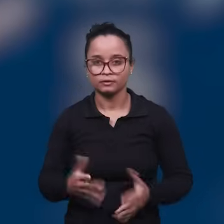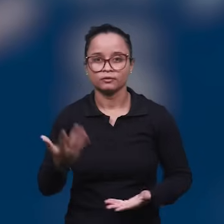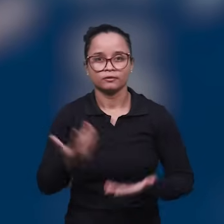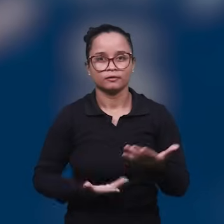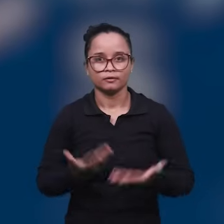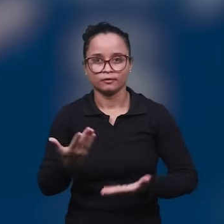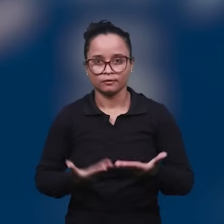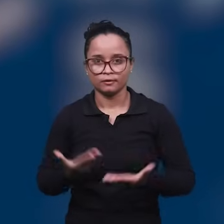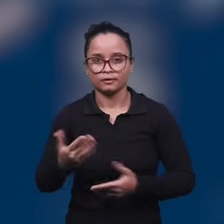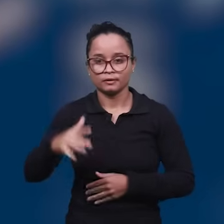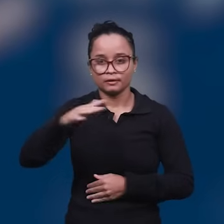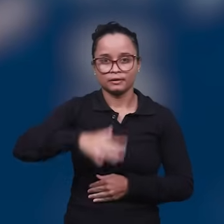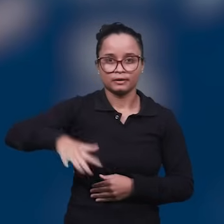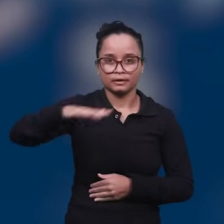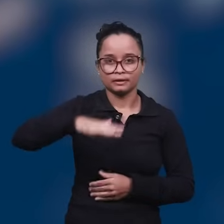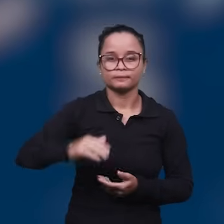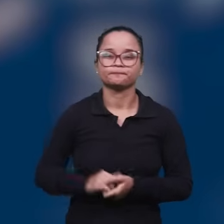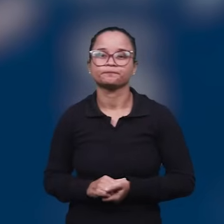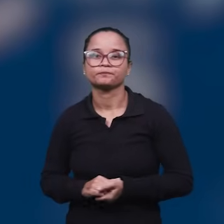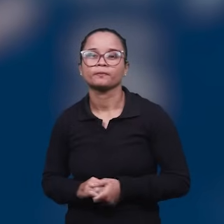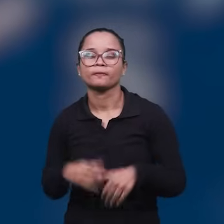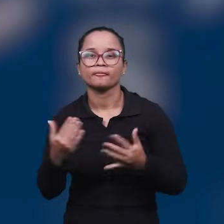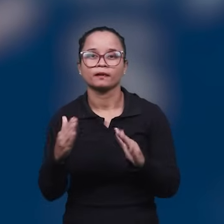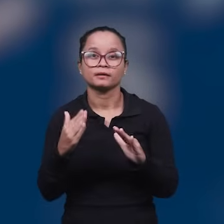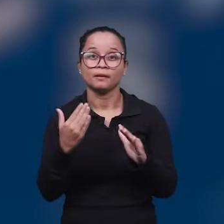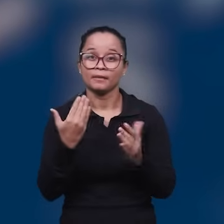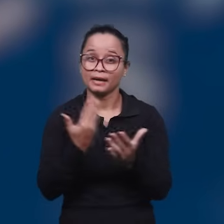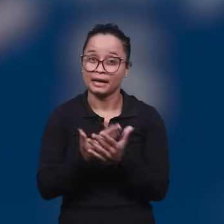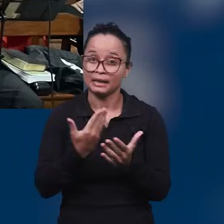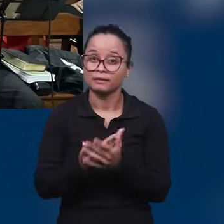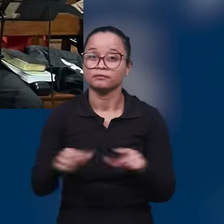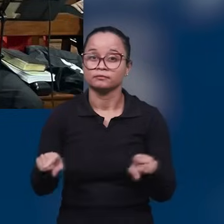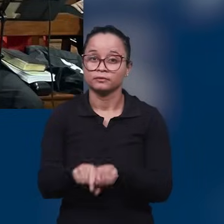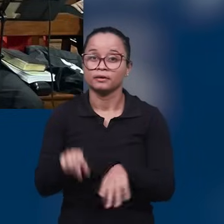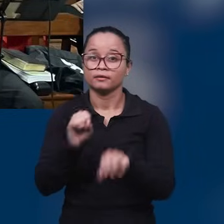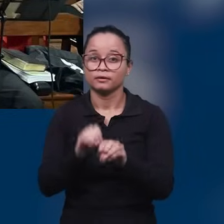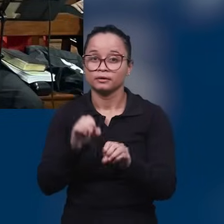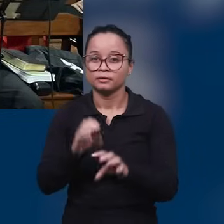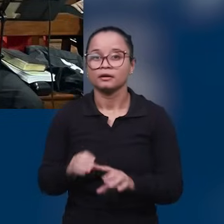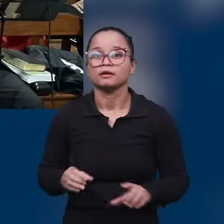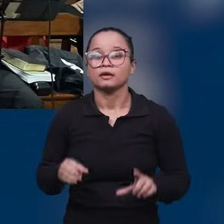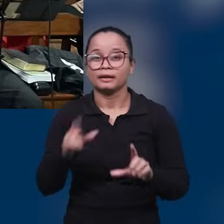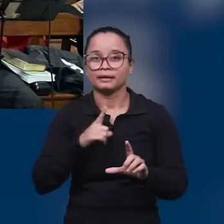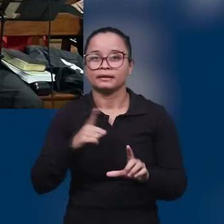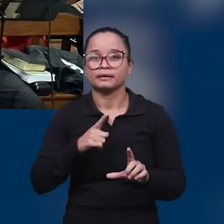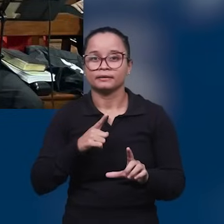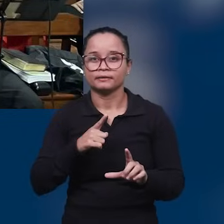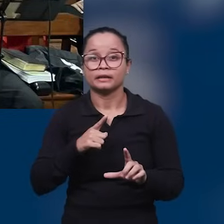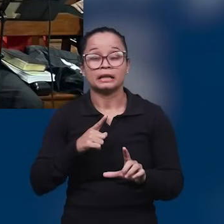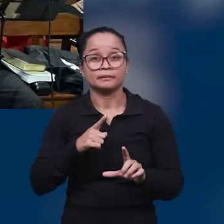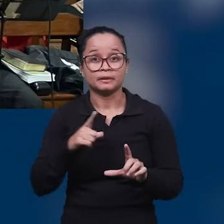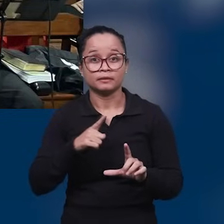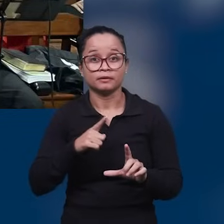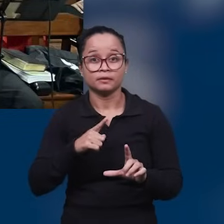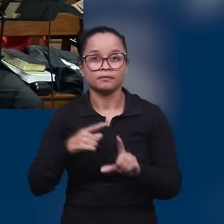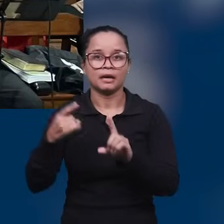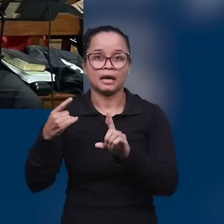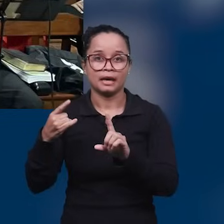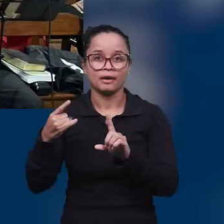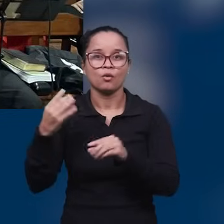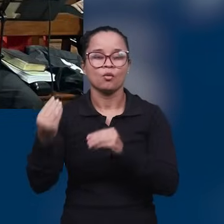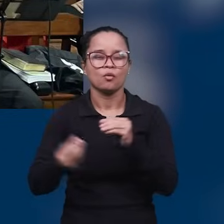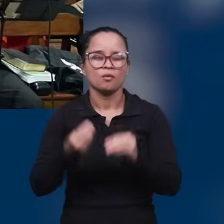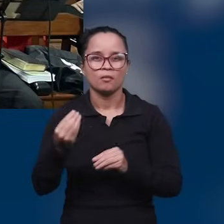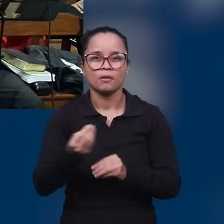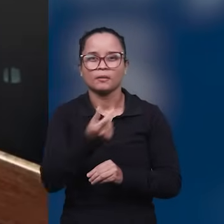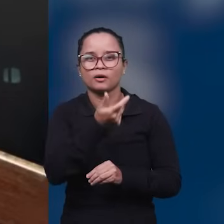na ICM Geisel, em João Pessoa. Um mini-seminário foi realizado na ICM Malvinas 1, em